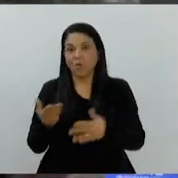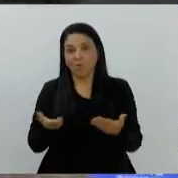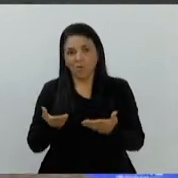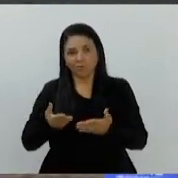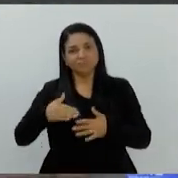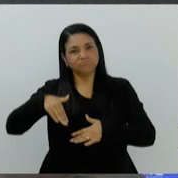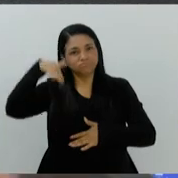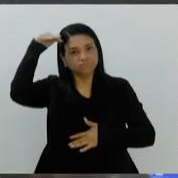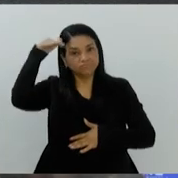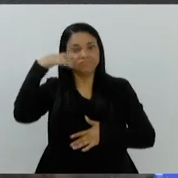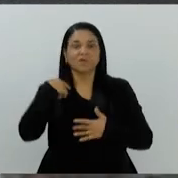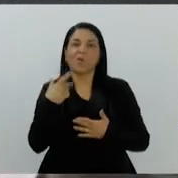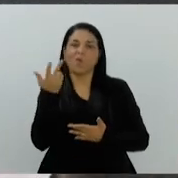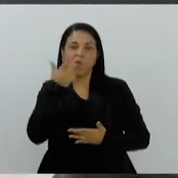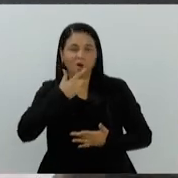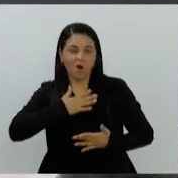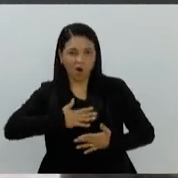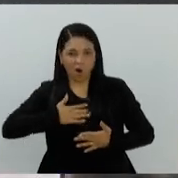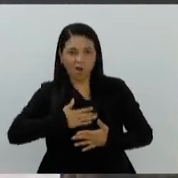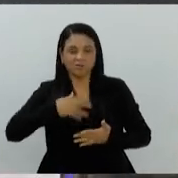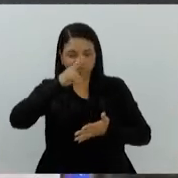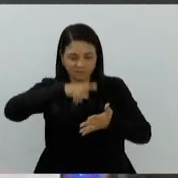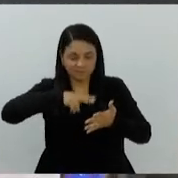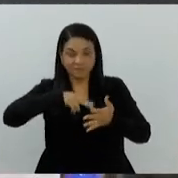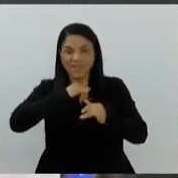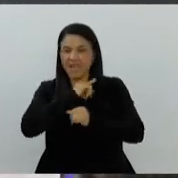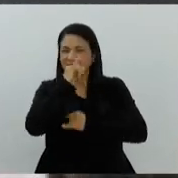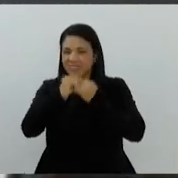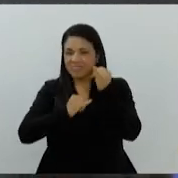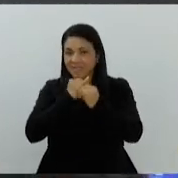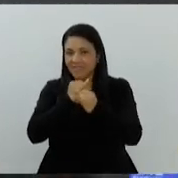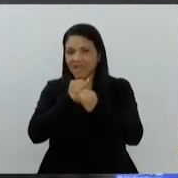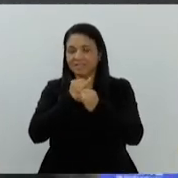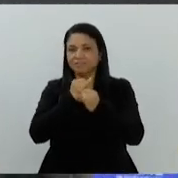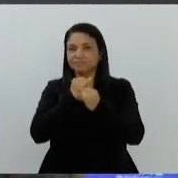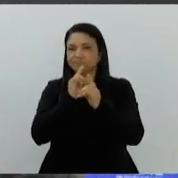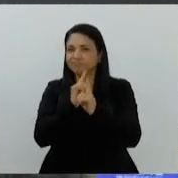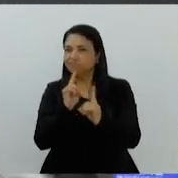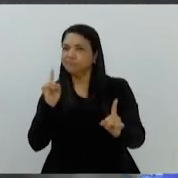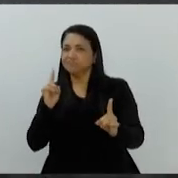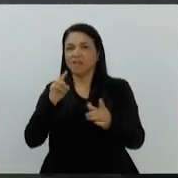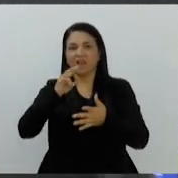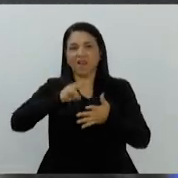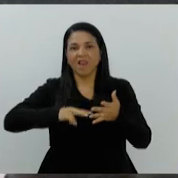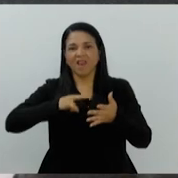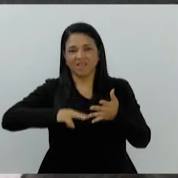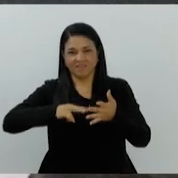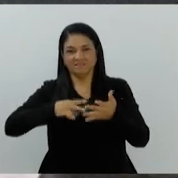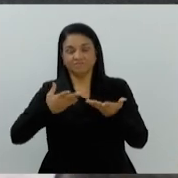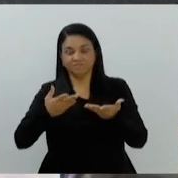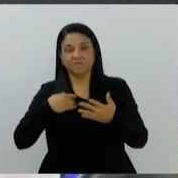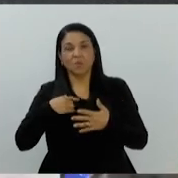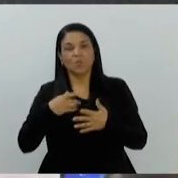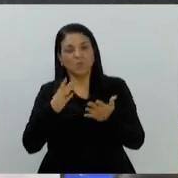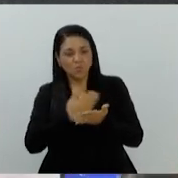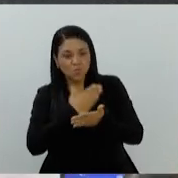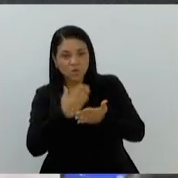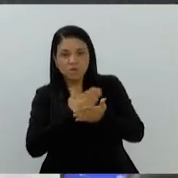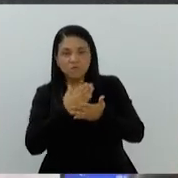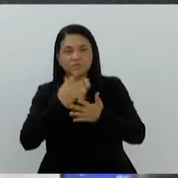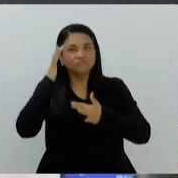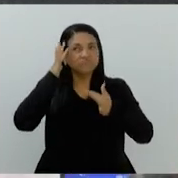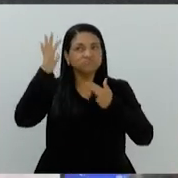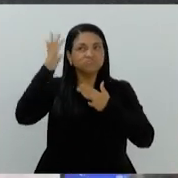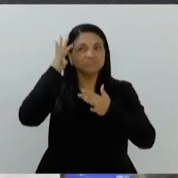leitores. Eu até acho que a internet, uma das coisas, afasta as pessoas de lerem. Como é importante, os livros te levam a outra dimensão.